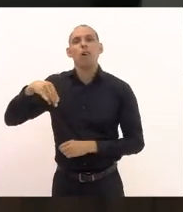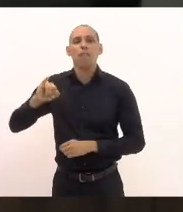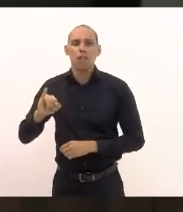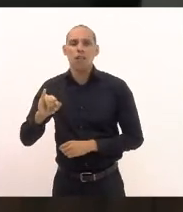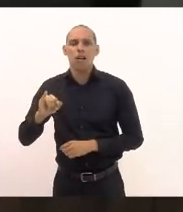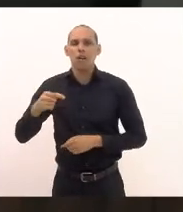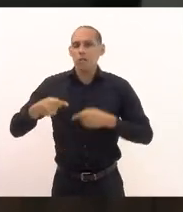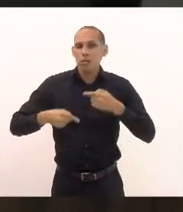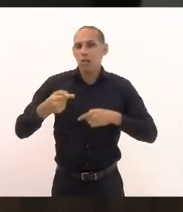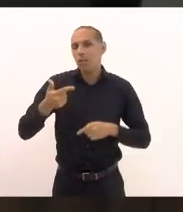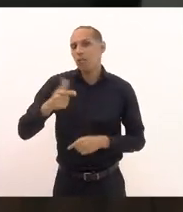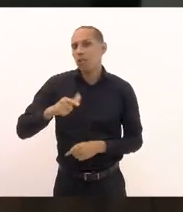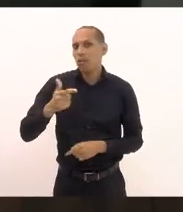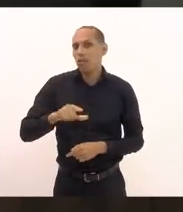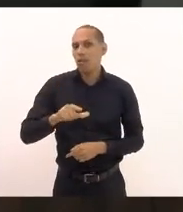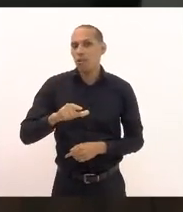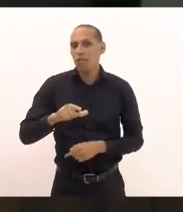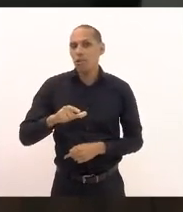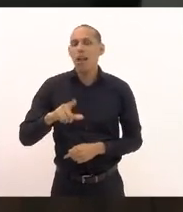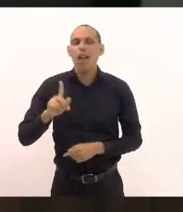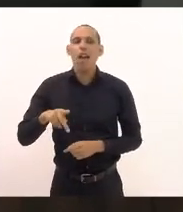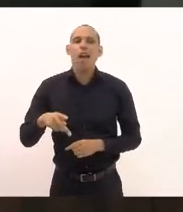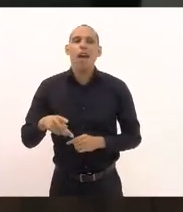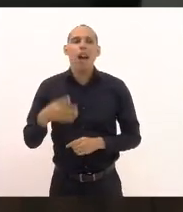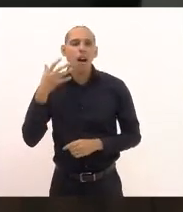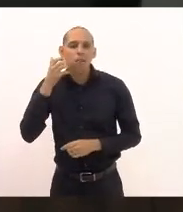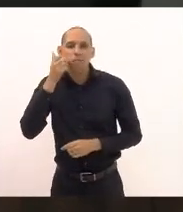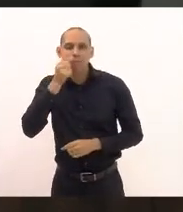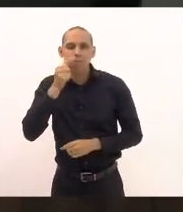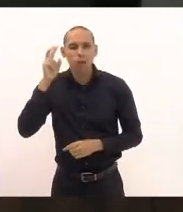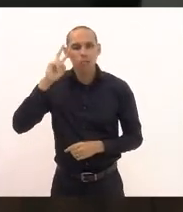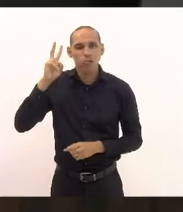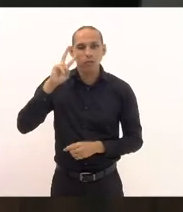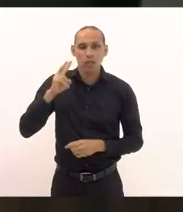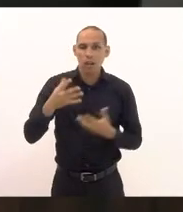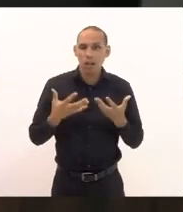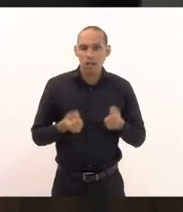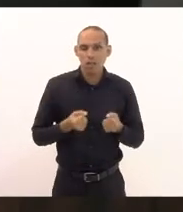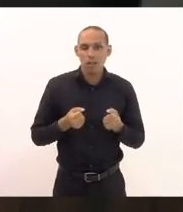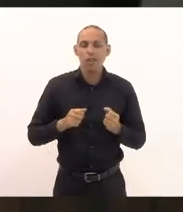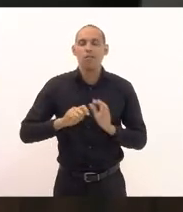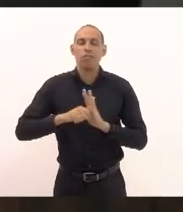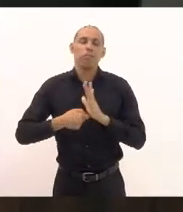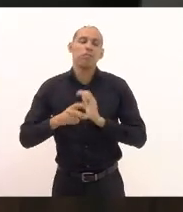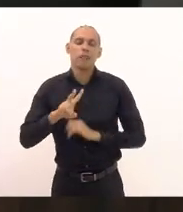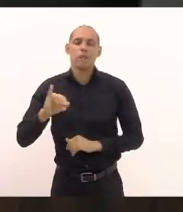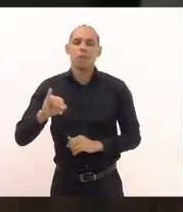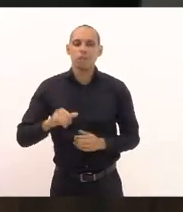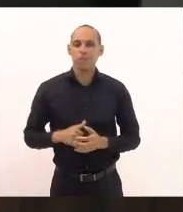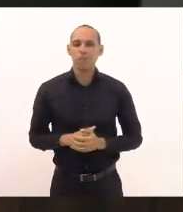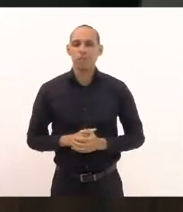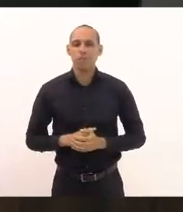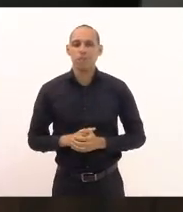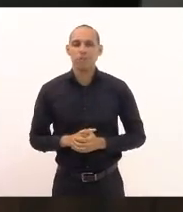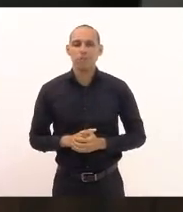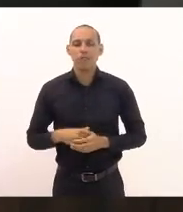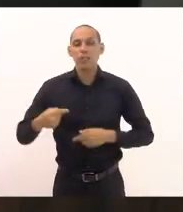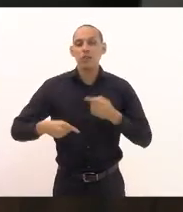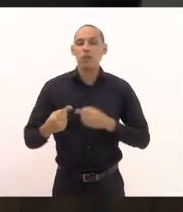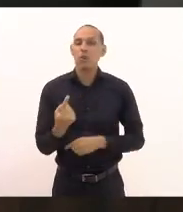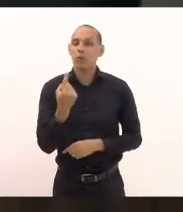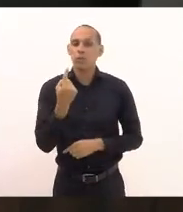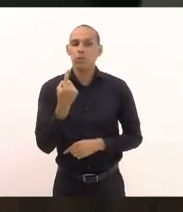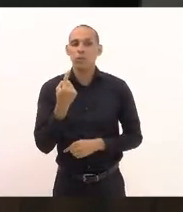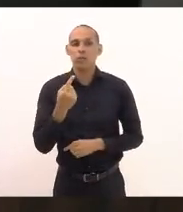discutir, encerrada a discussão, em votação. Os senhores que aprovam, permaneçam como estão, aprovado, vai autógrafo. Discussão única, projeto de